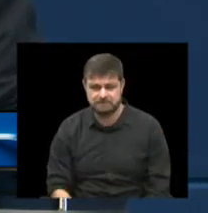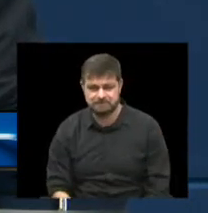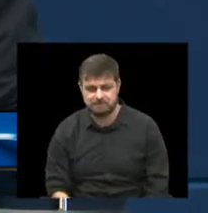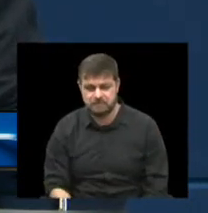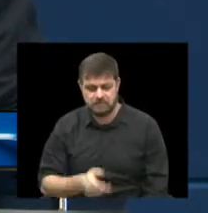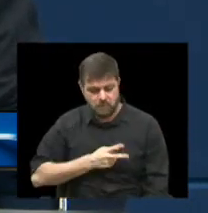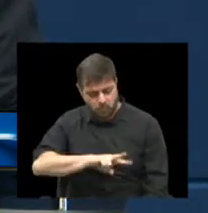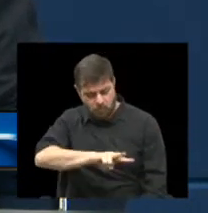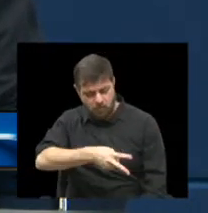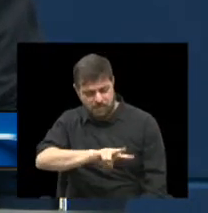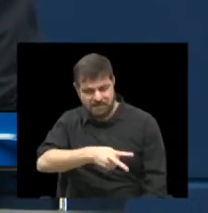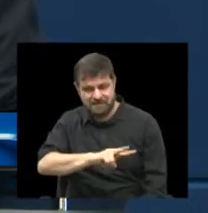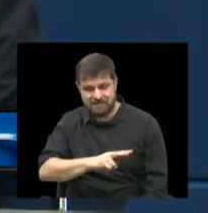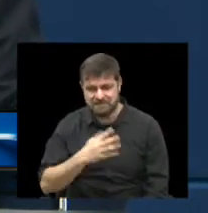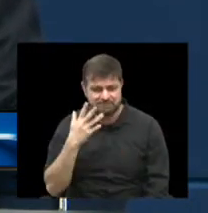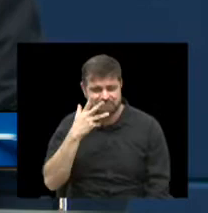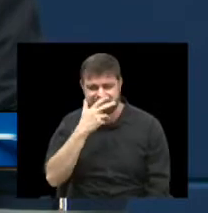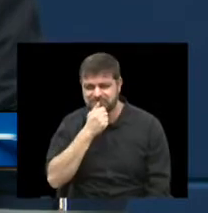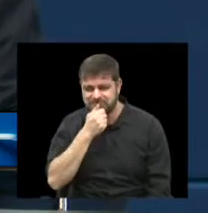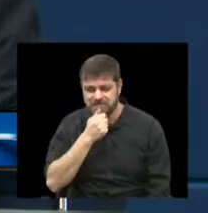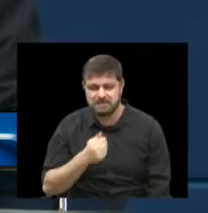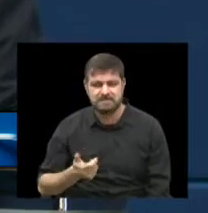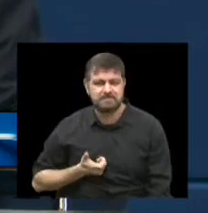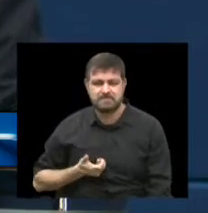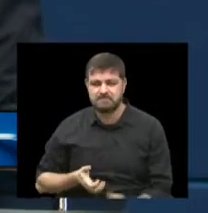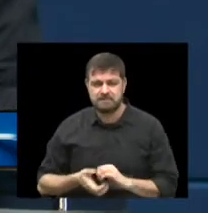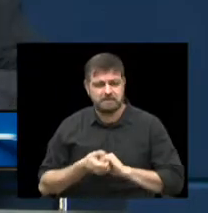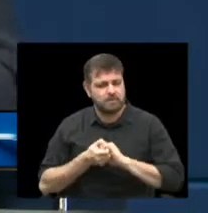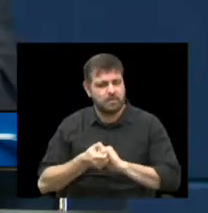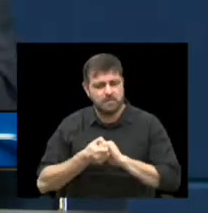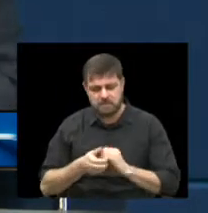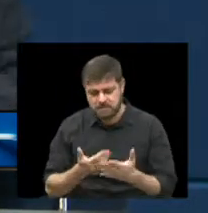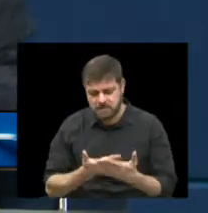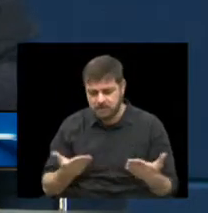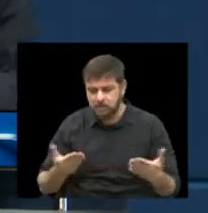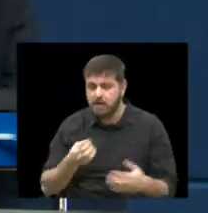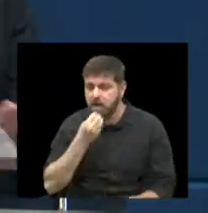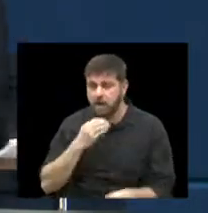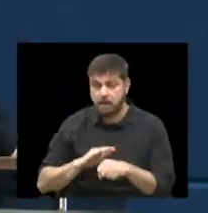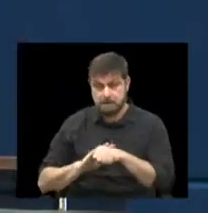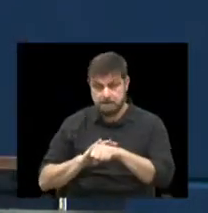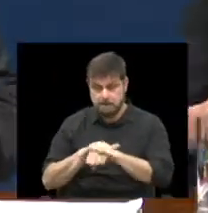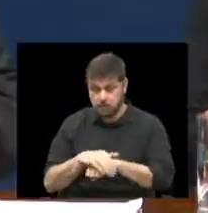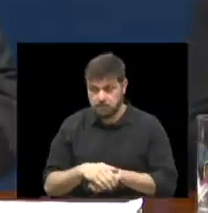você, um casal muito bom. E o meu boa noite e uma boa sessão a todos.